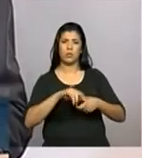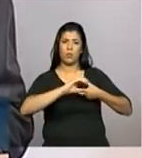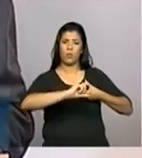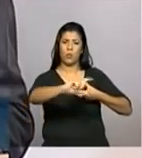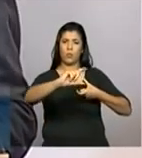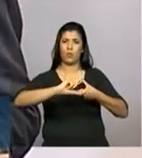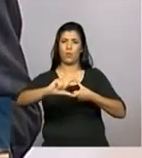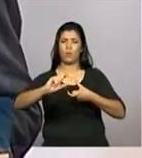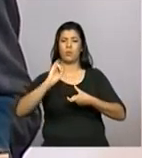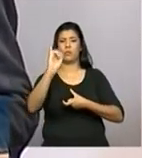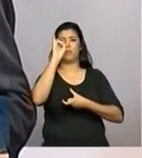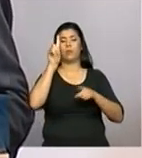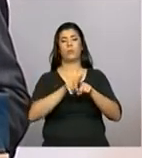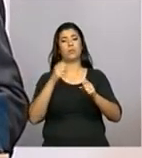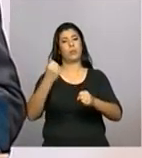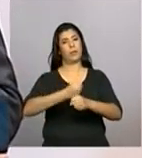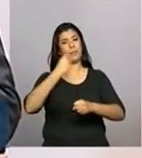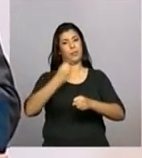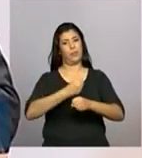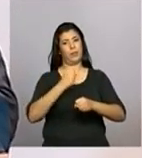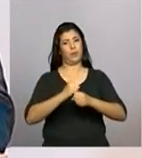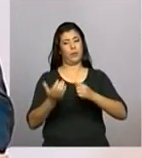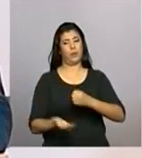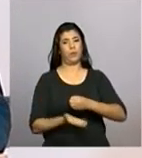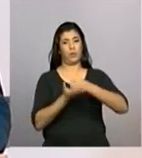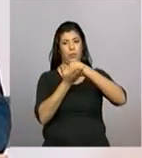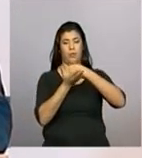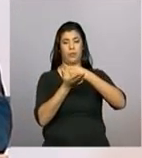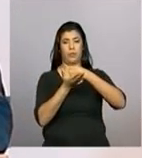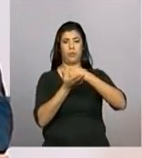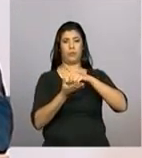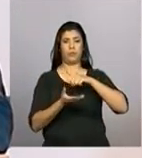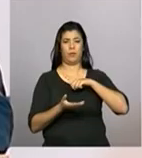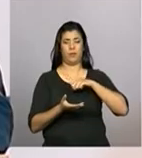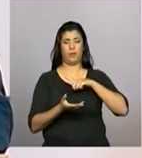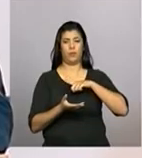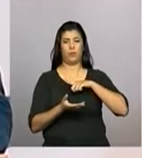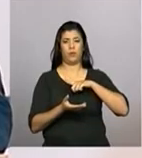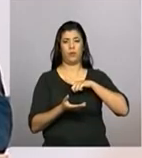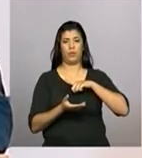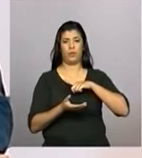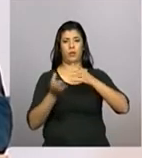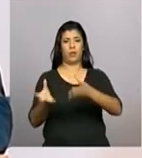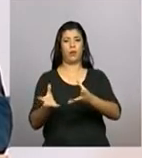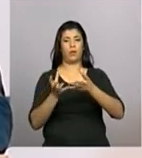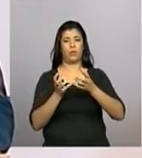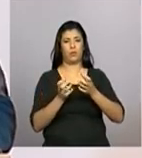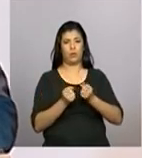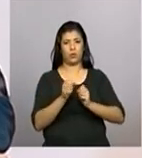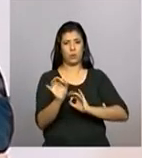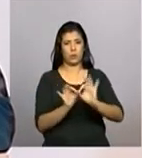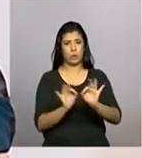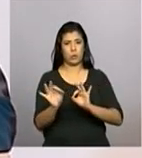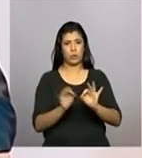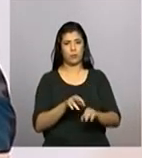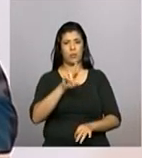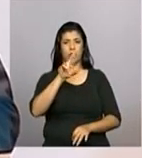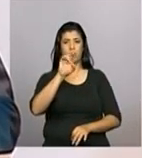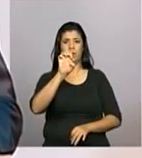também com as obras de apoio ao a coleta e tratamento dos resíduos